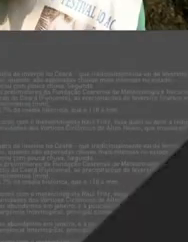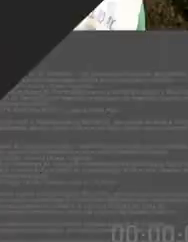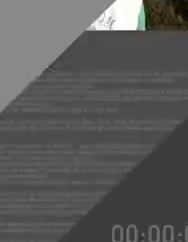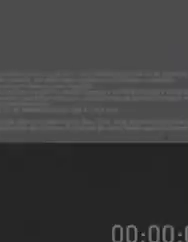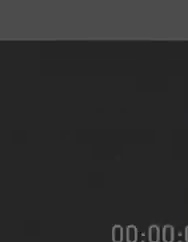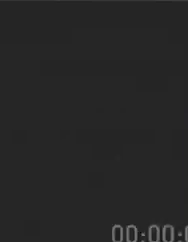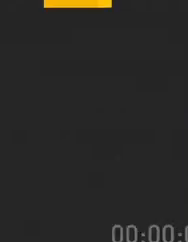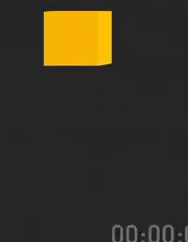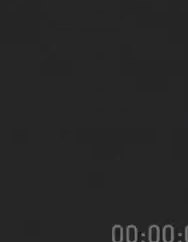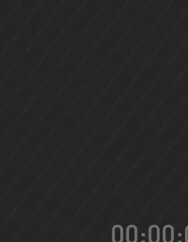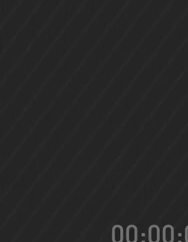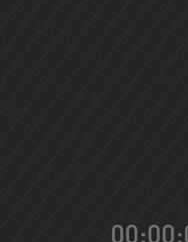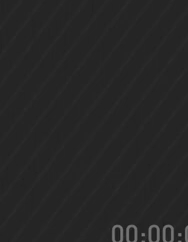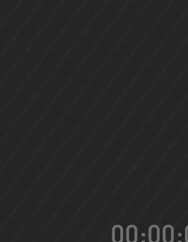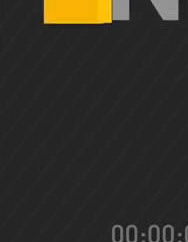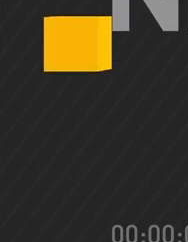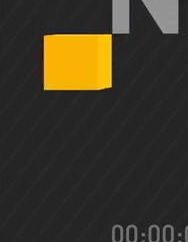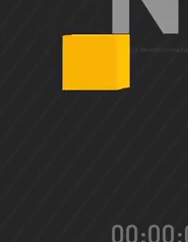ae